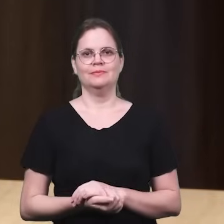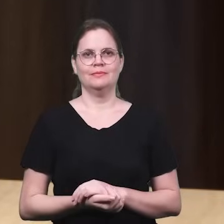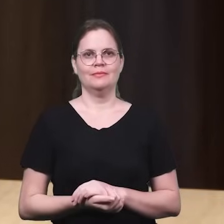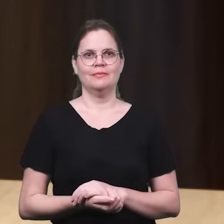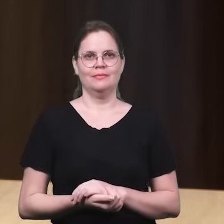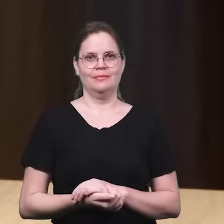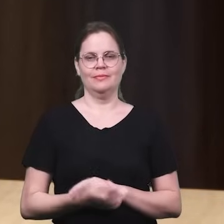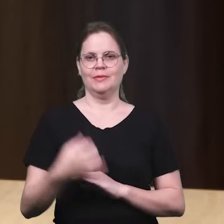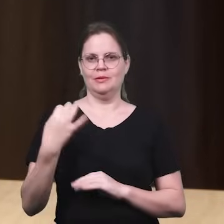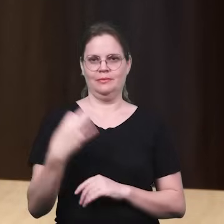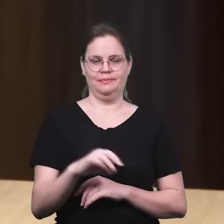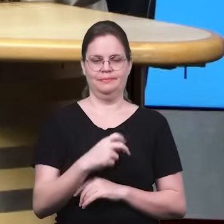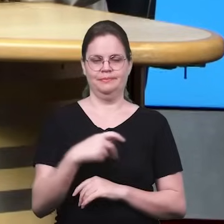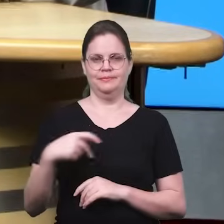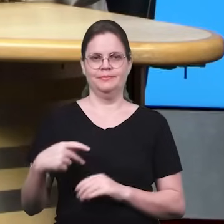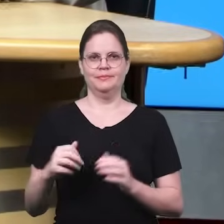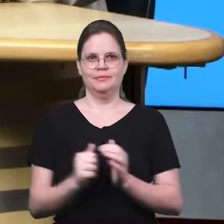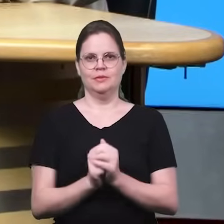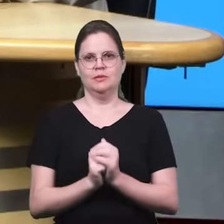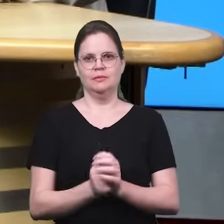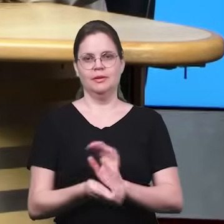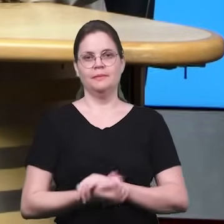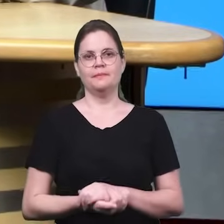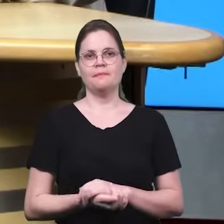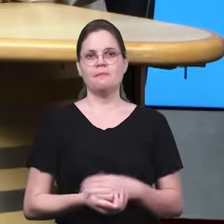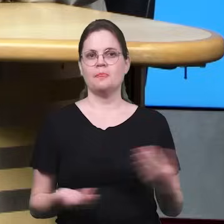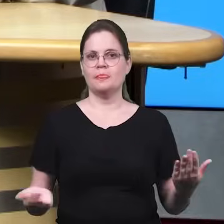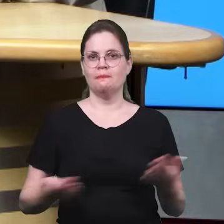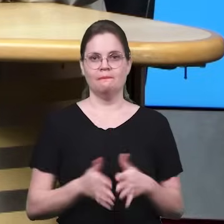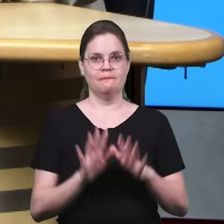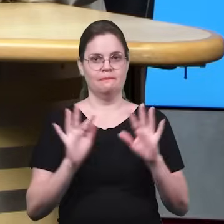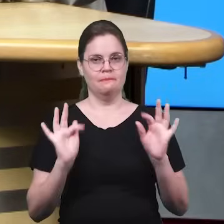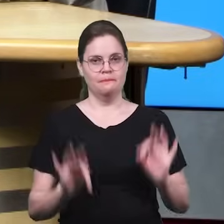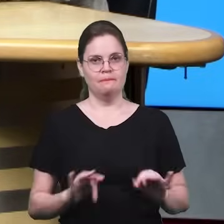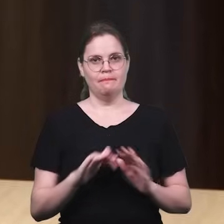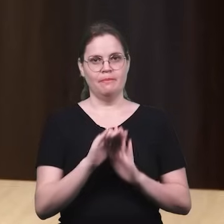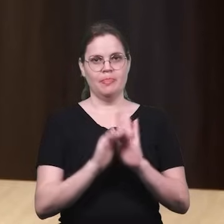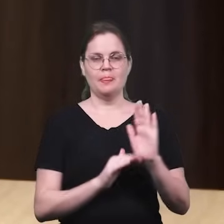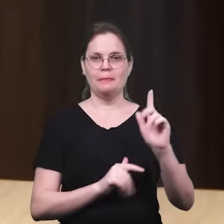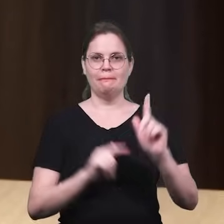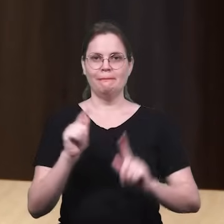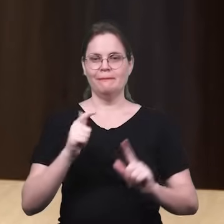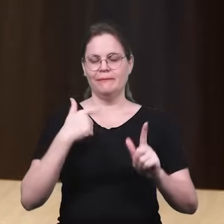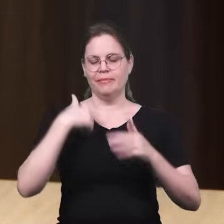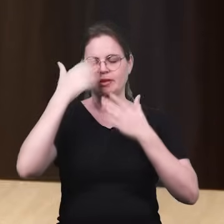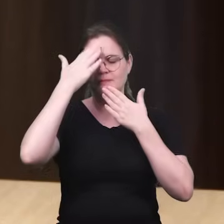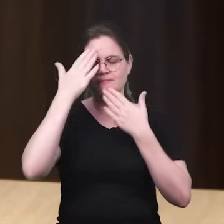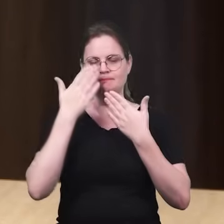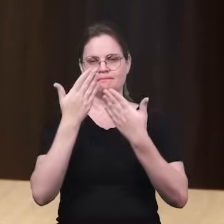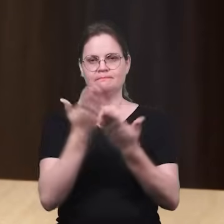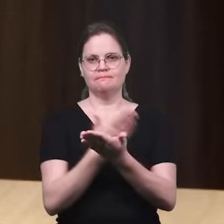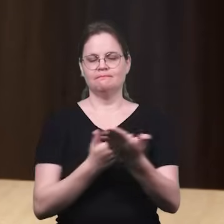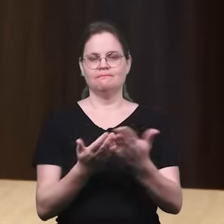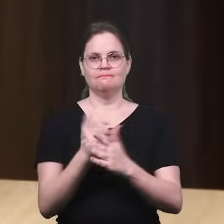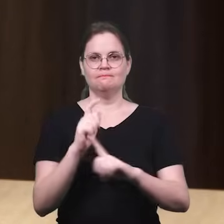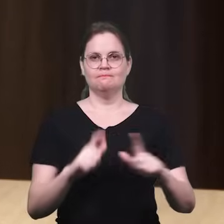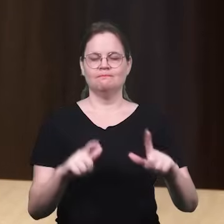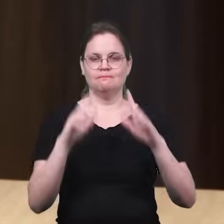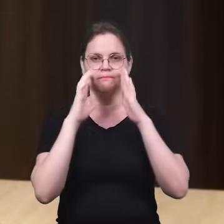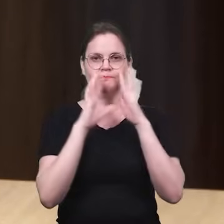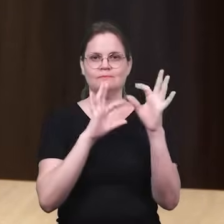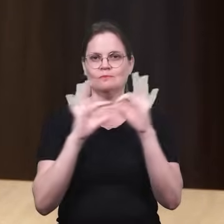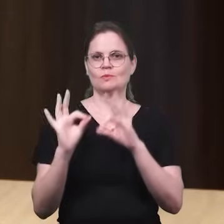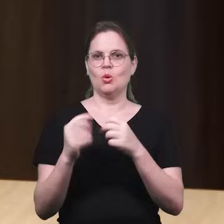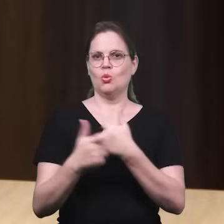de Deus. Amém. Né, pastor Leonardo? Amém. Então, nós estamos chegando ao final deste programa. Agradecemos a sua participação. Curta